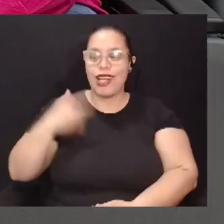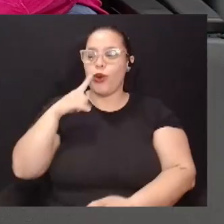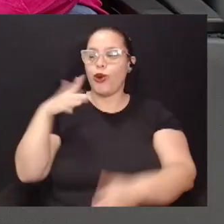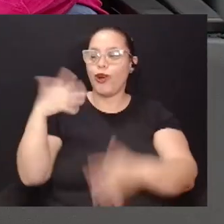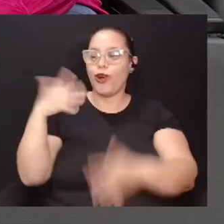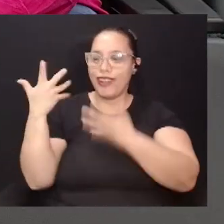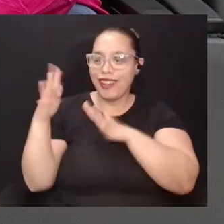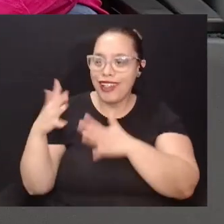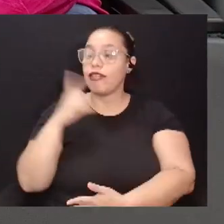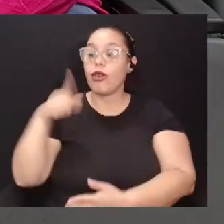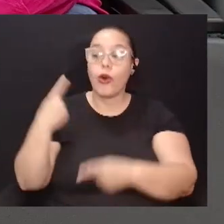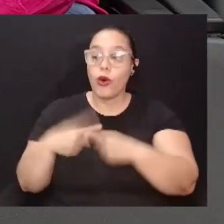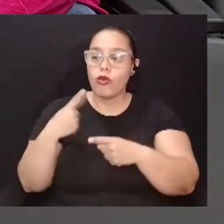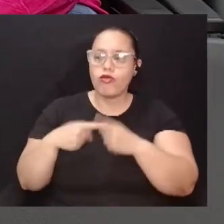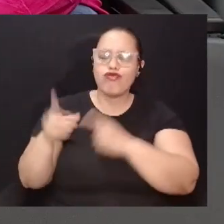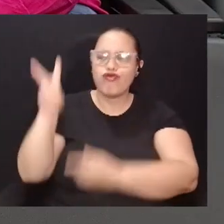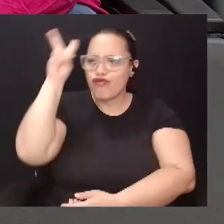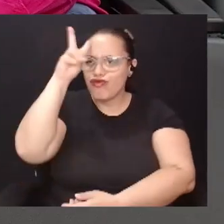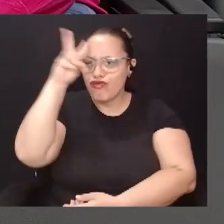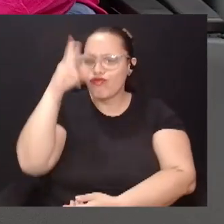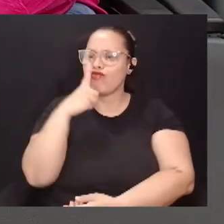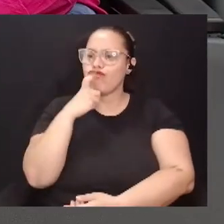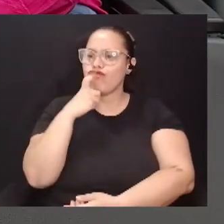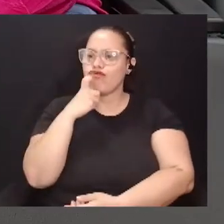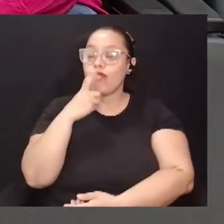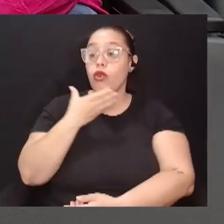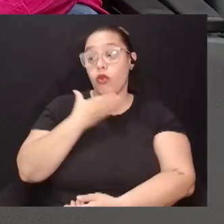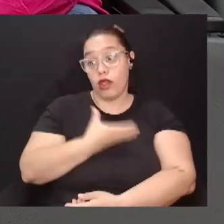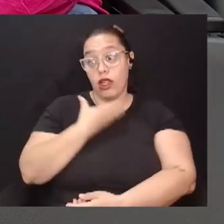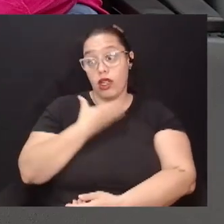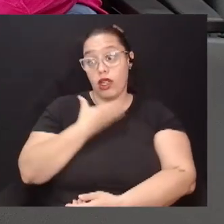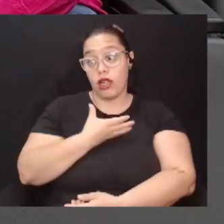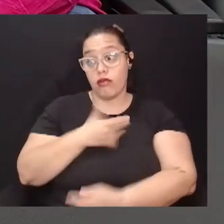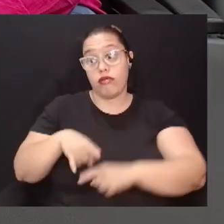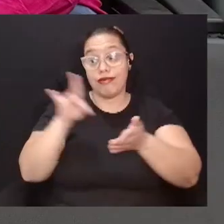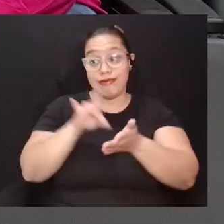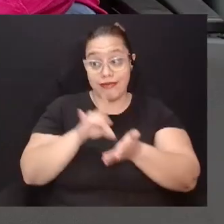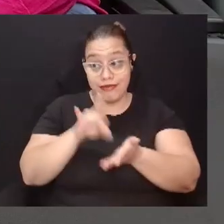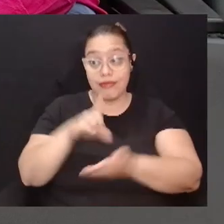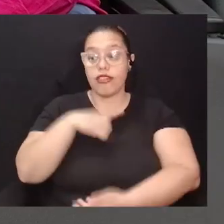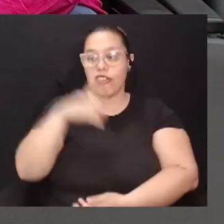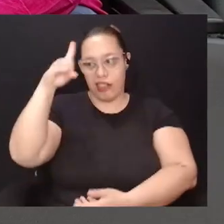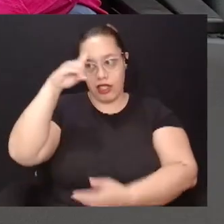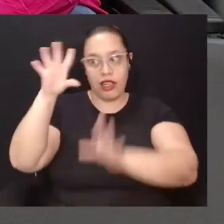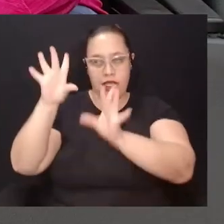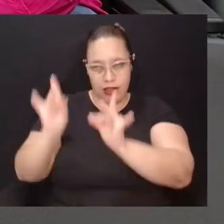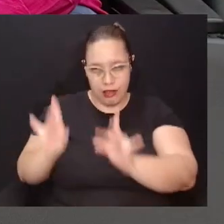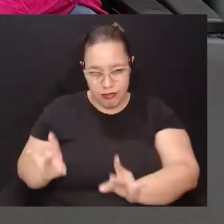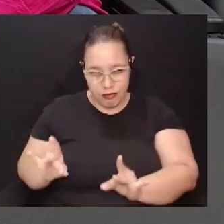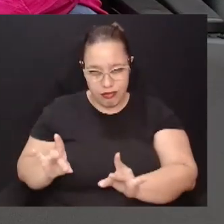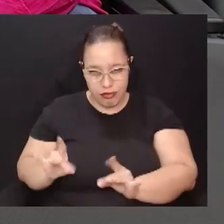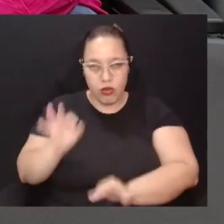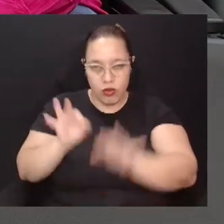do aniversário da cidade, né, porque remete ao feriado de dezembro, mas que na verdade tem uma data